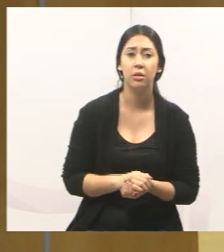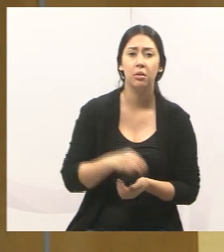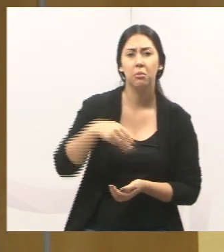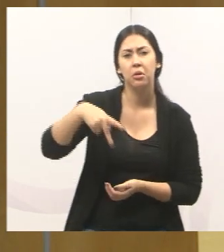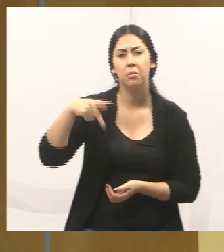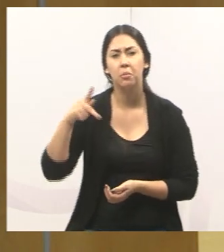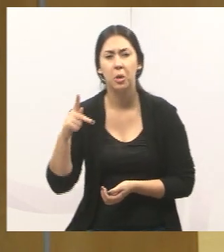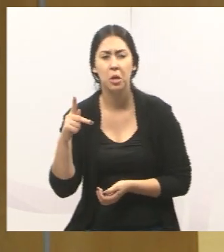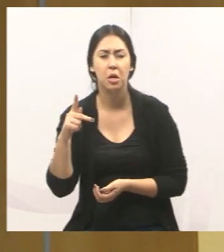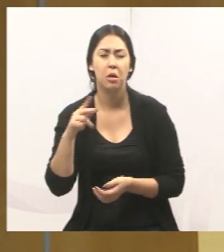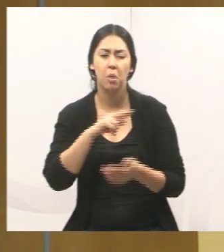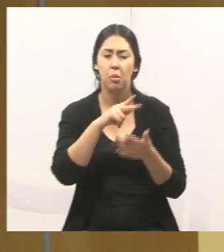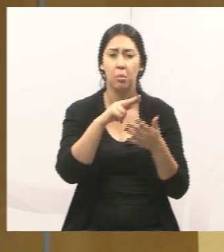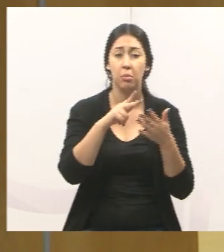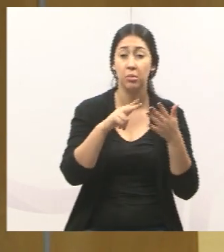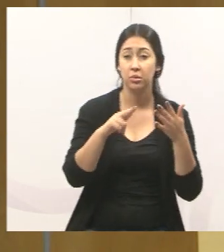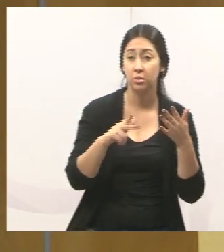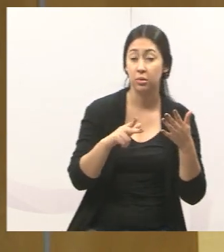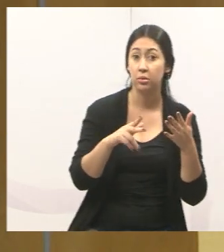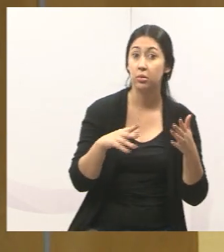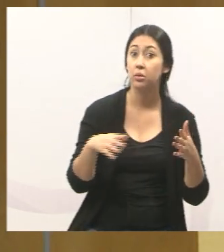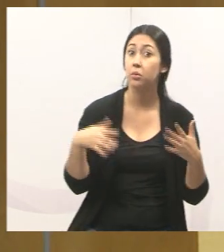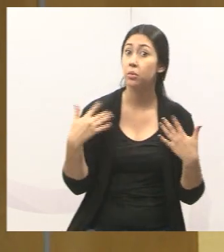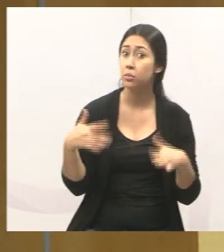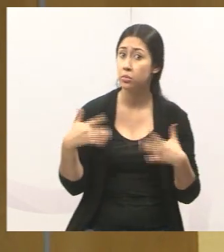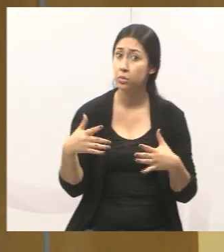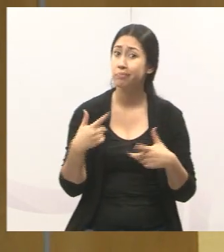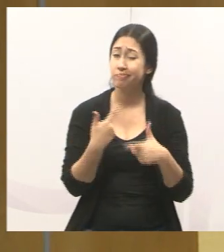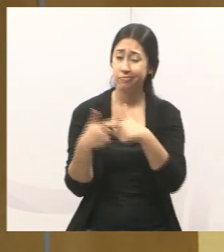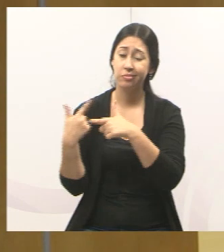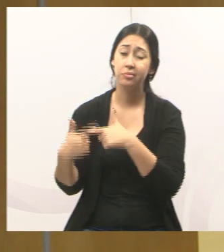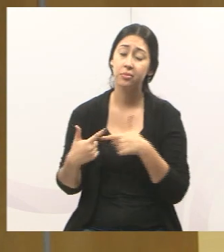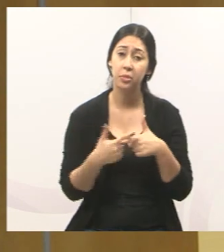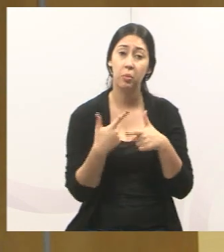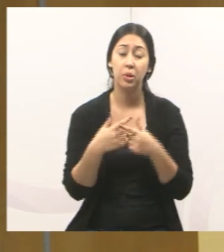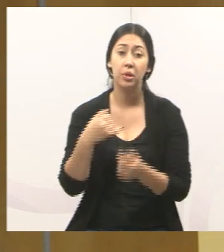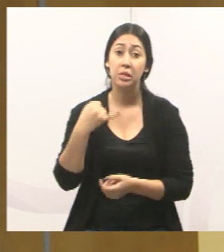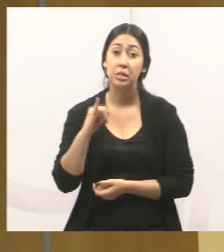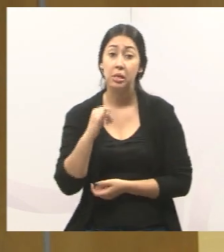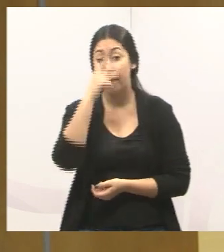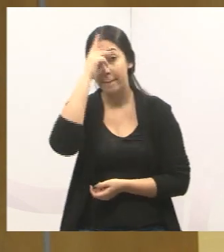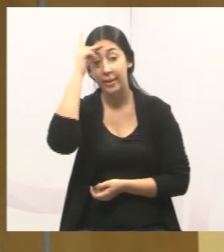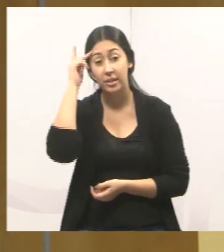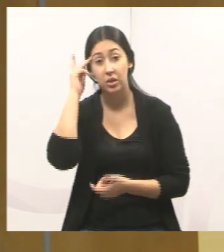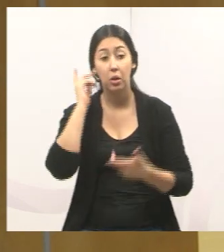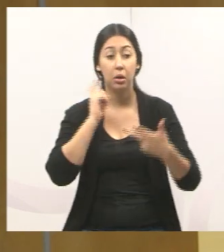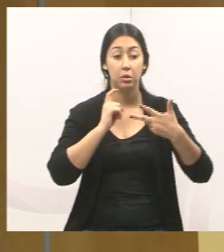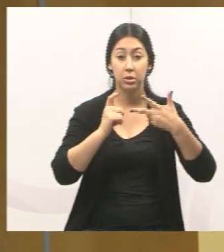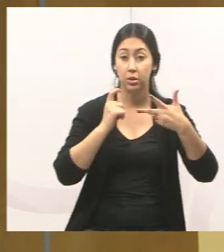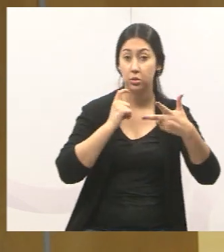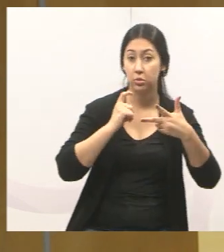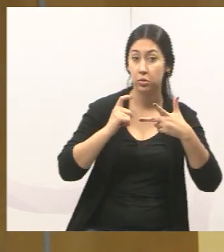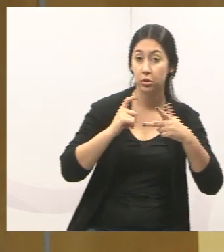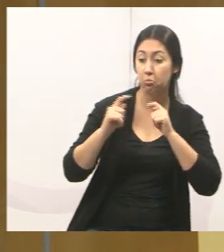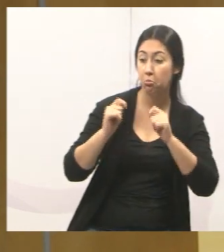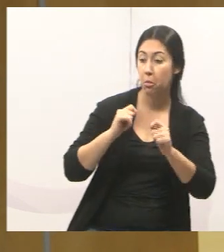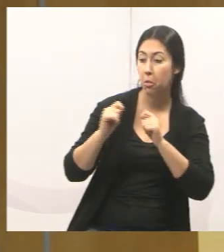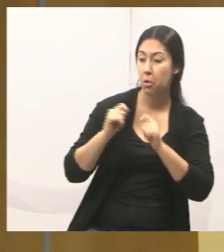Defensoria Pública, que, olha, é um grande problema. Então, se o administrador, o executivo, não tiver aí uma